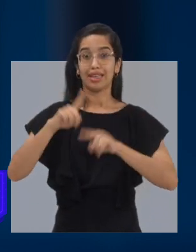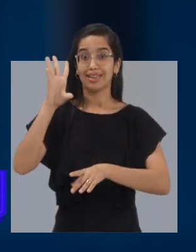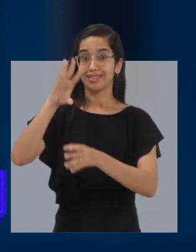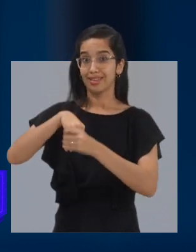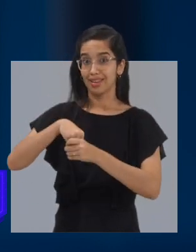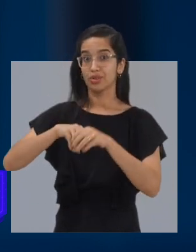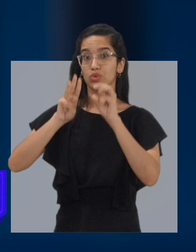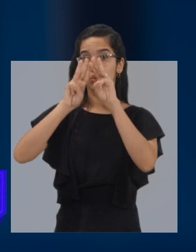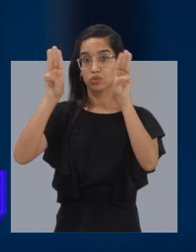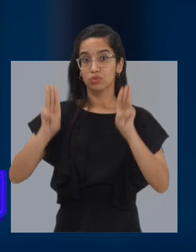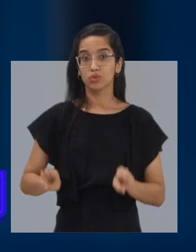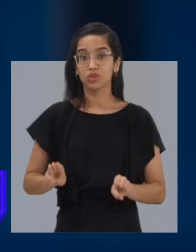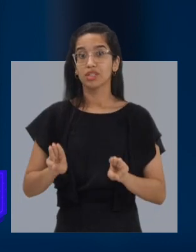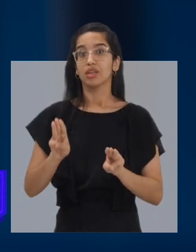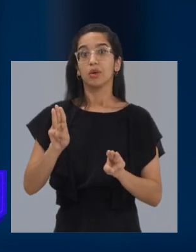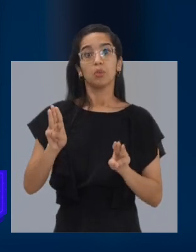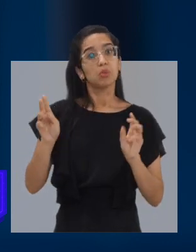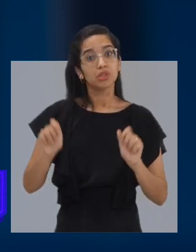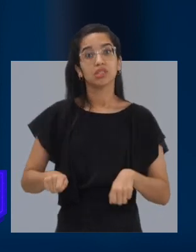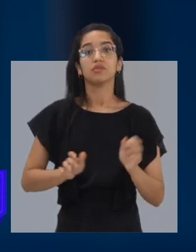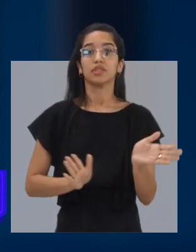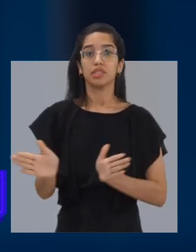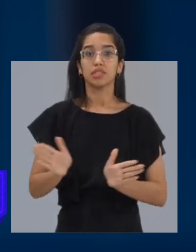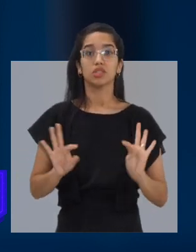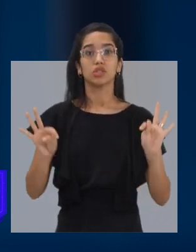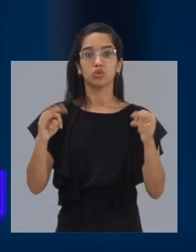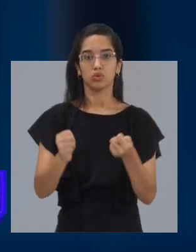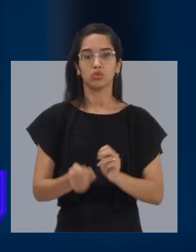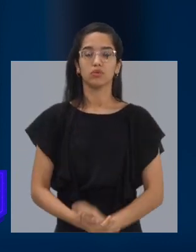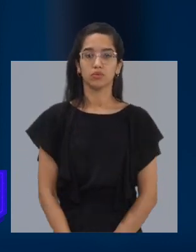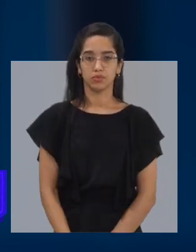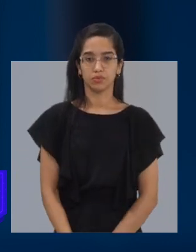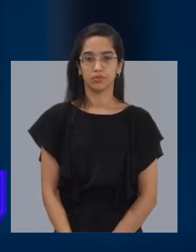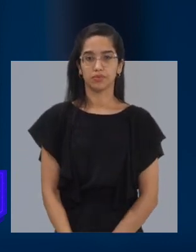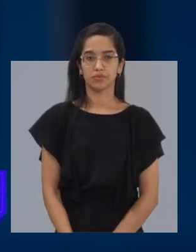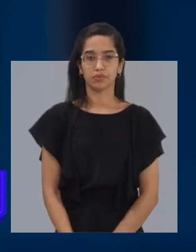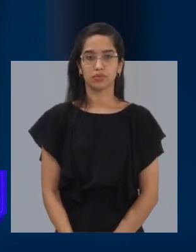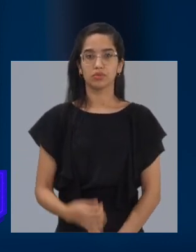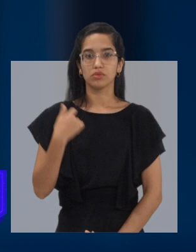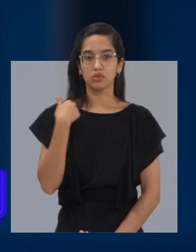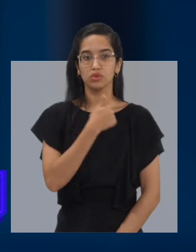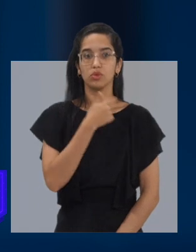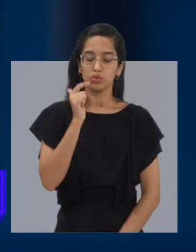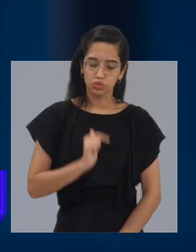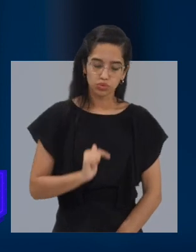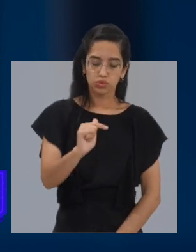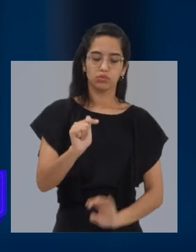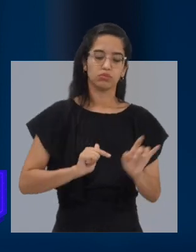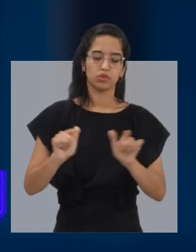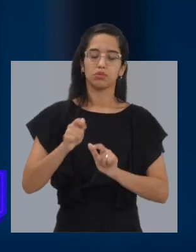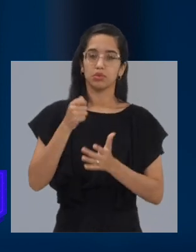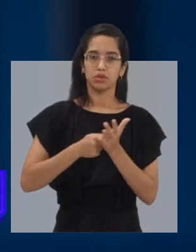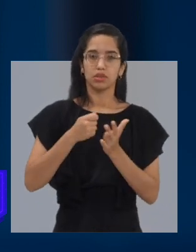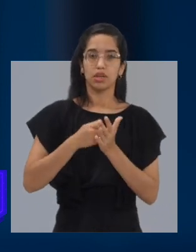de forma acessível para todos. Então, nós estamos trabalhando fortemente nisso e pretendemos até o final do